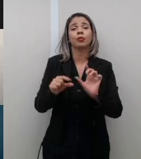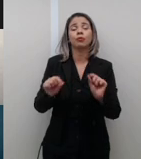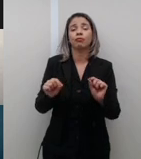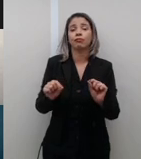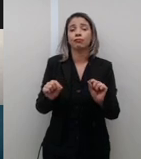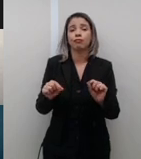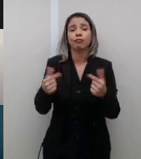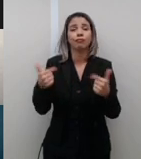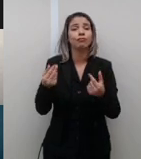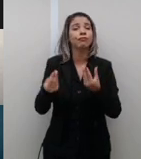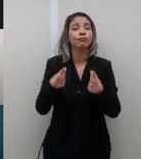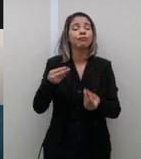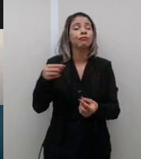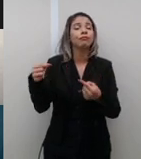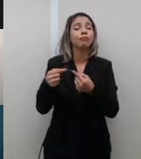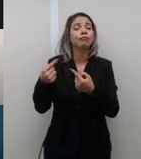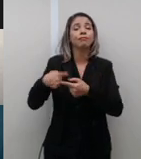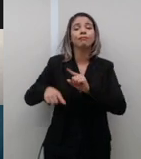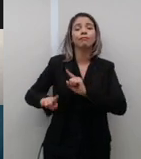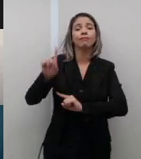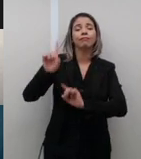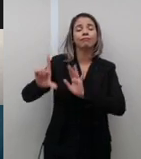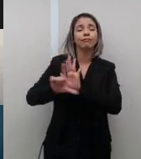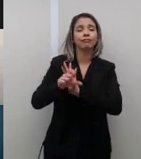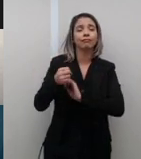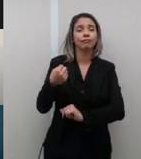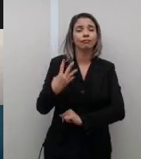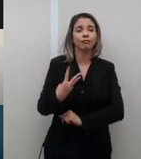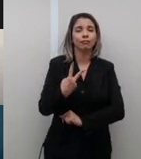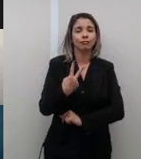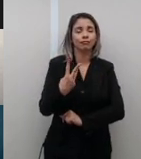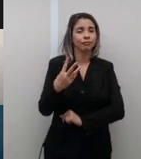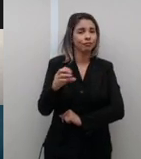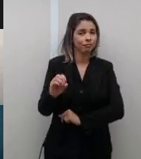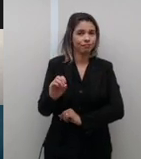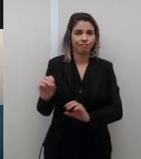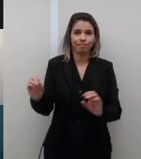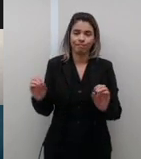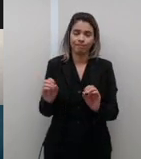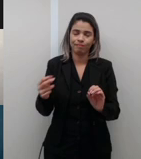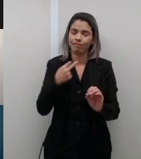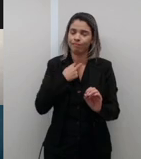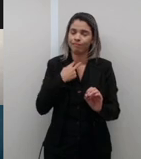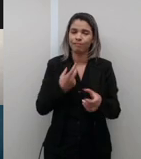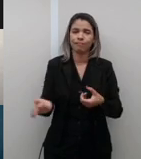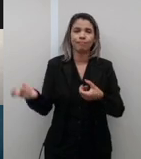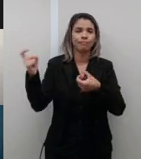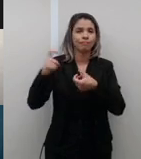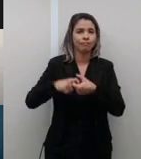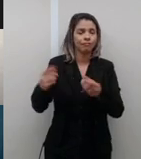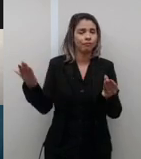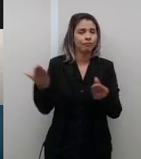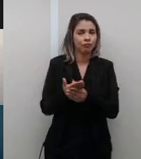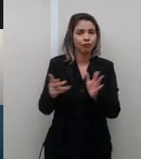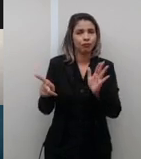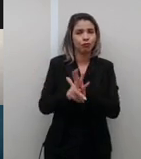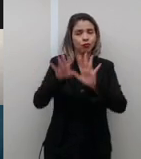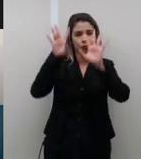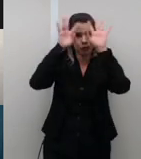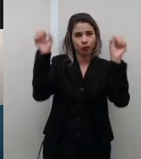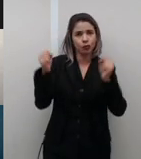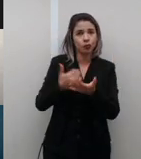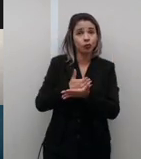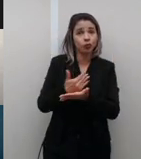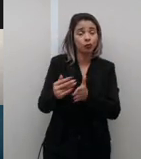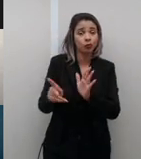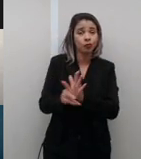aplicação retroativa da Lei 14.230, não havendo falar em devolução dos autos ao Tribunal de Origem, de origem para